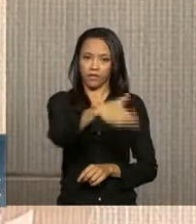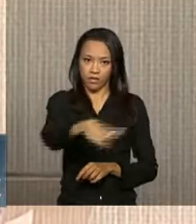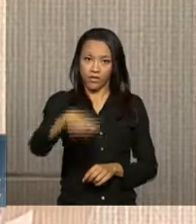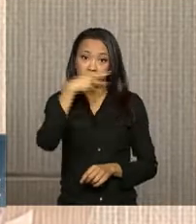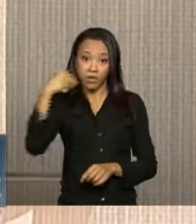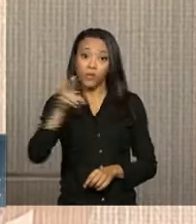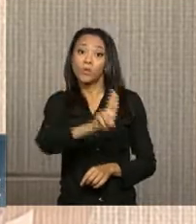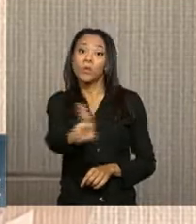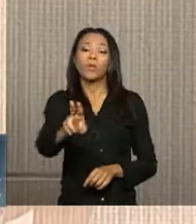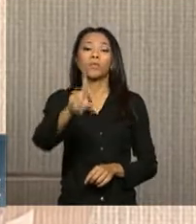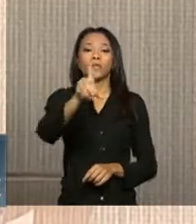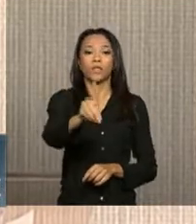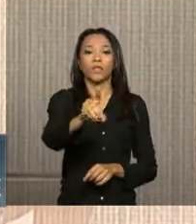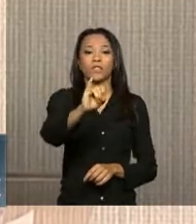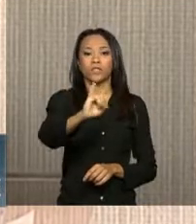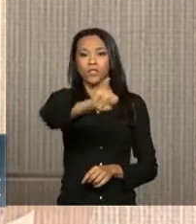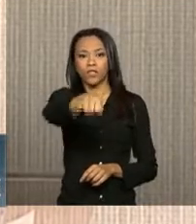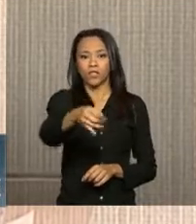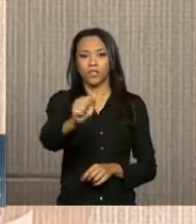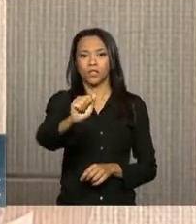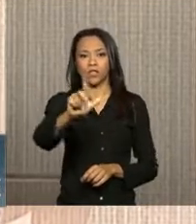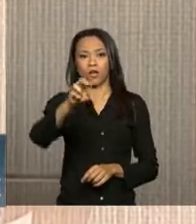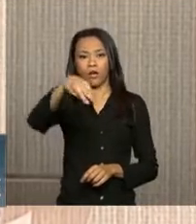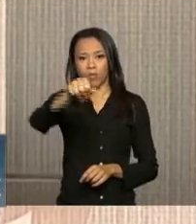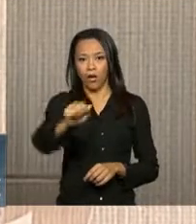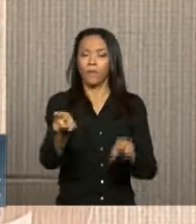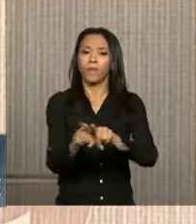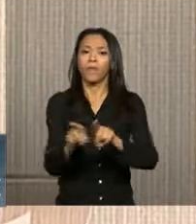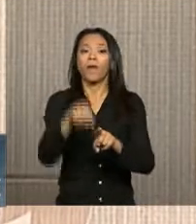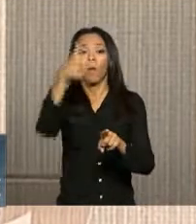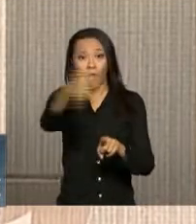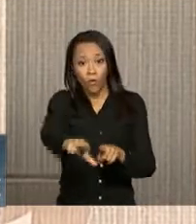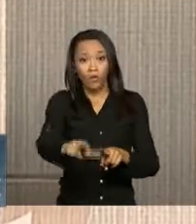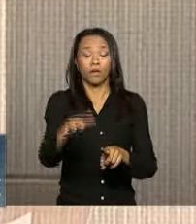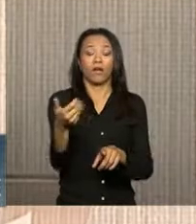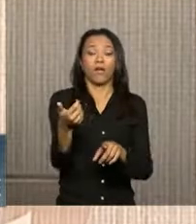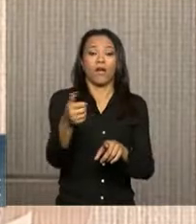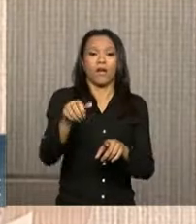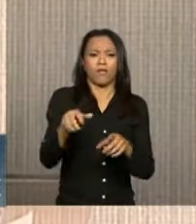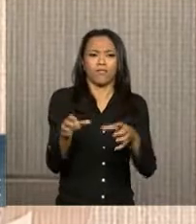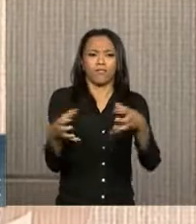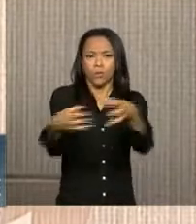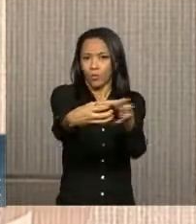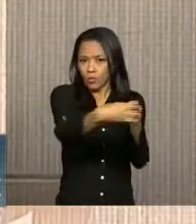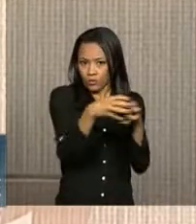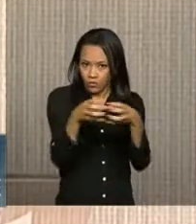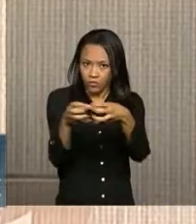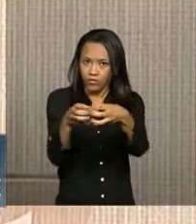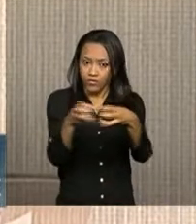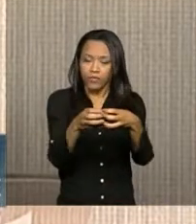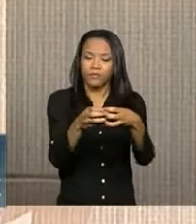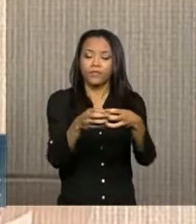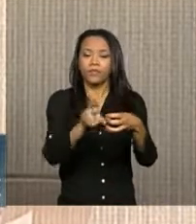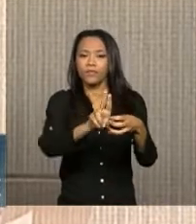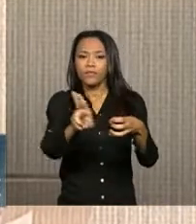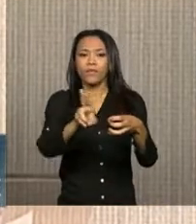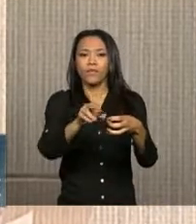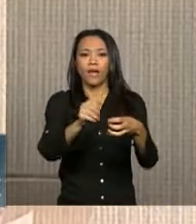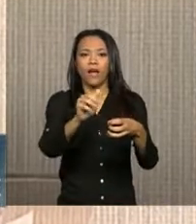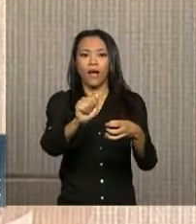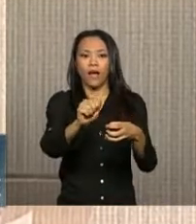costa federação brasileira das associações cristãs de moços acm adriano de